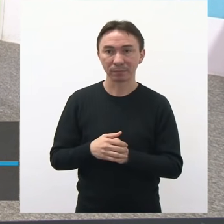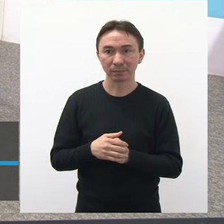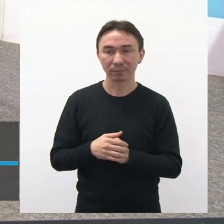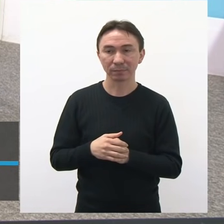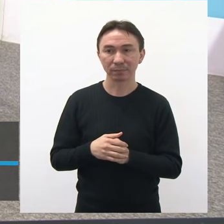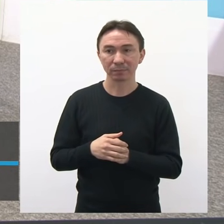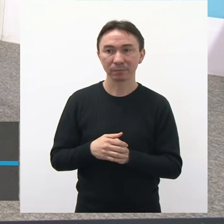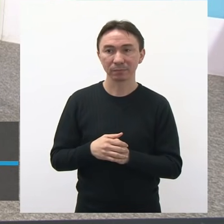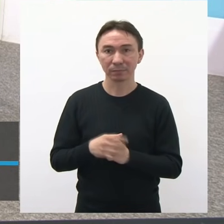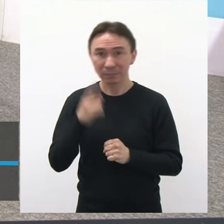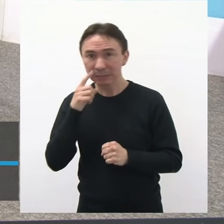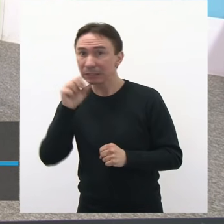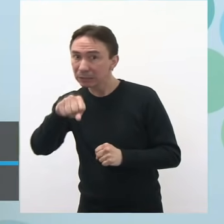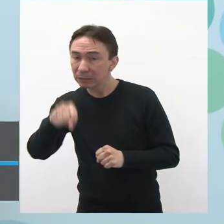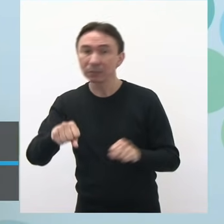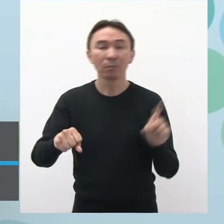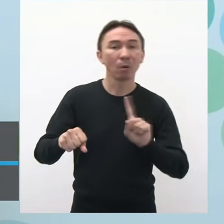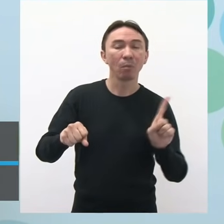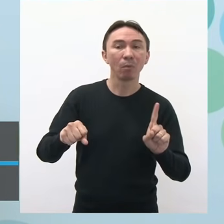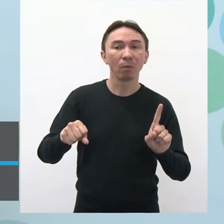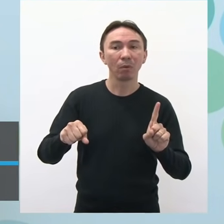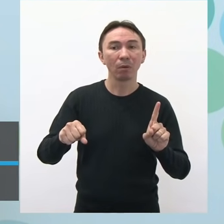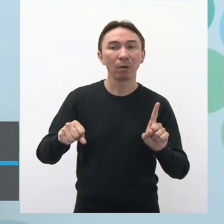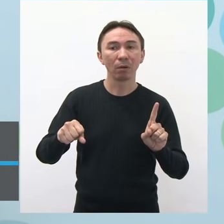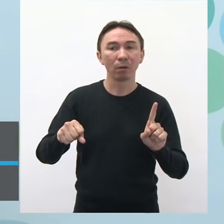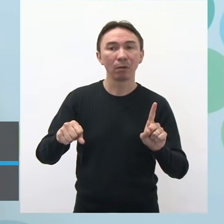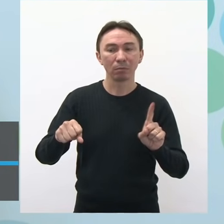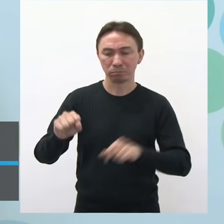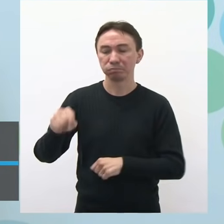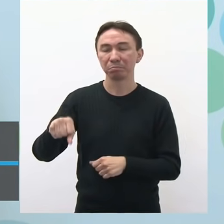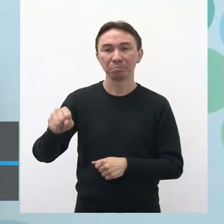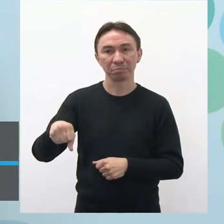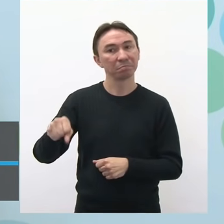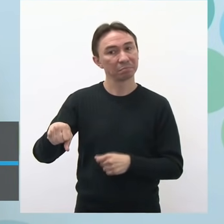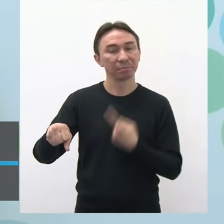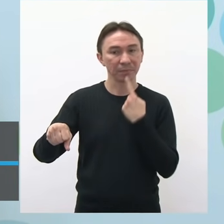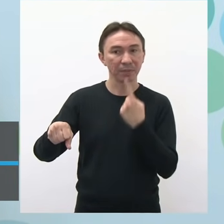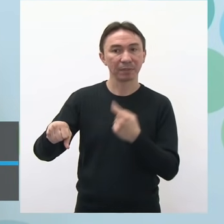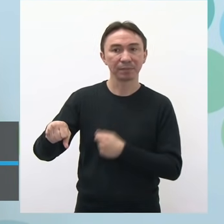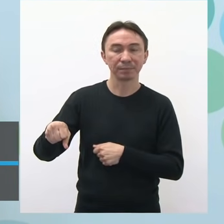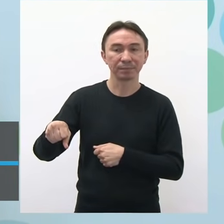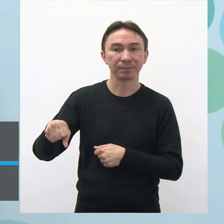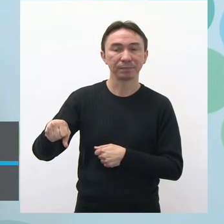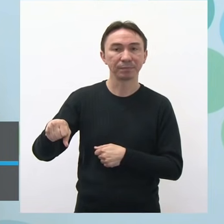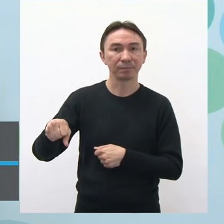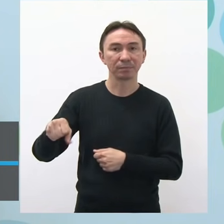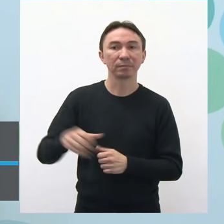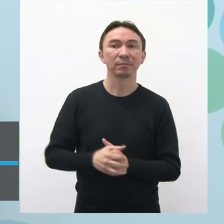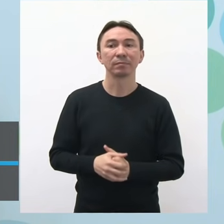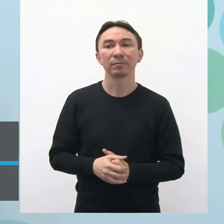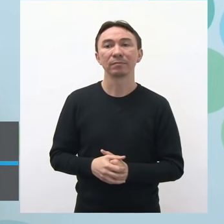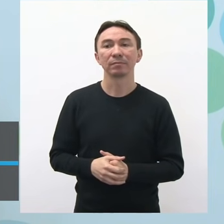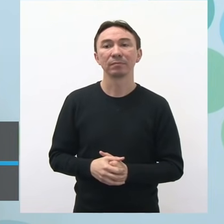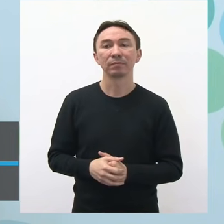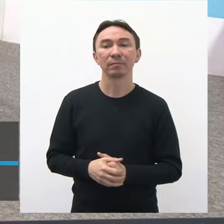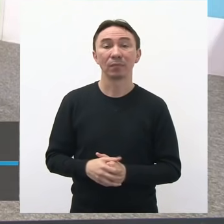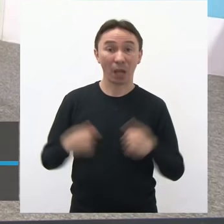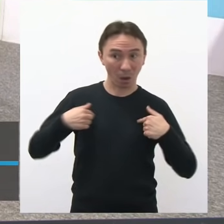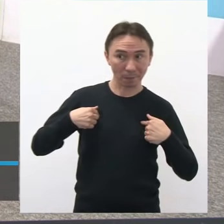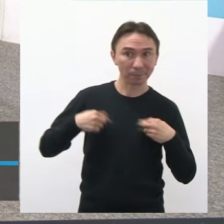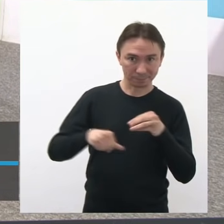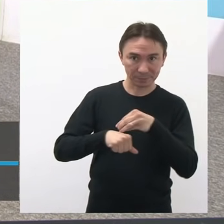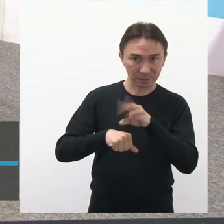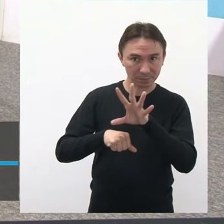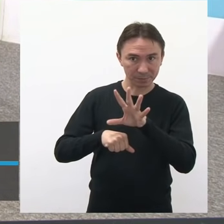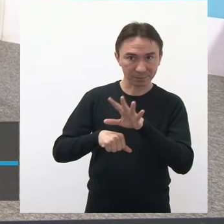Sim ou não? Sim ou não? Chegou alguma coisa aí? Sim. Sim. Tá, então vou dobrar aqui no meio. Seguindo aqui. Vou dar a minha dica